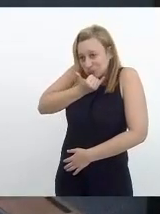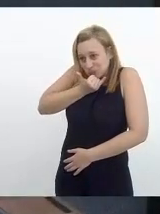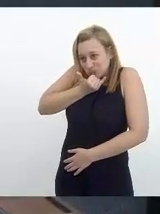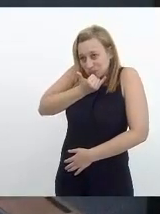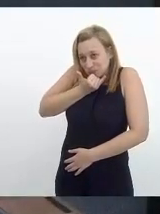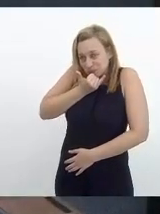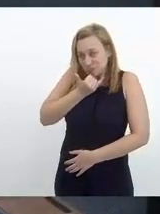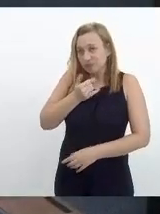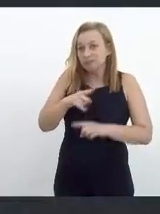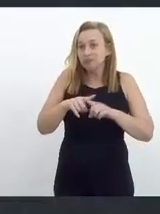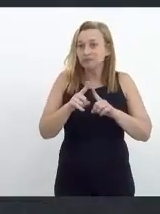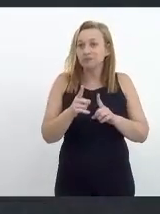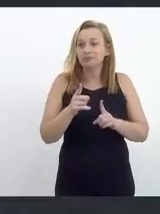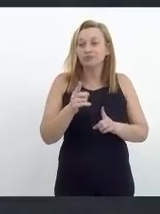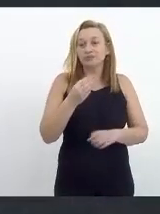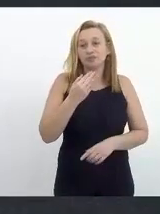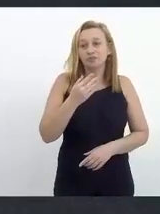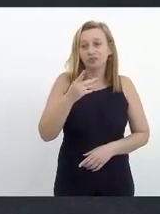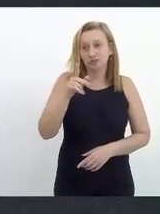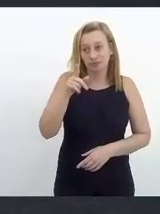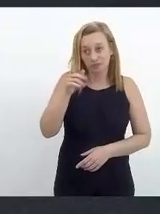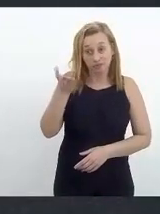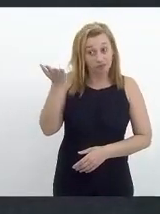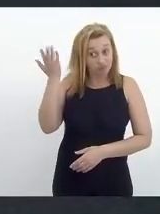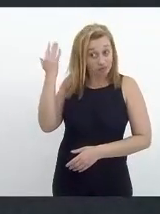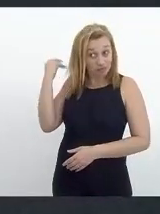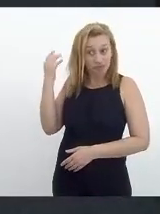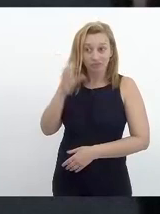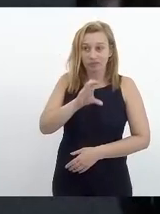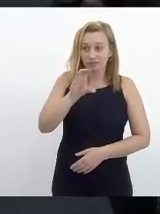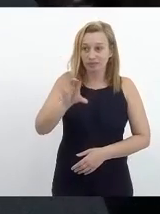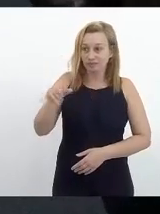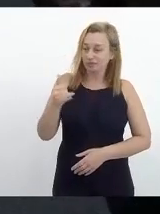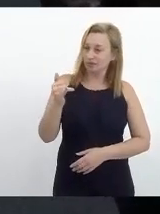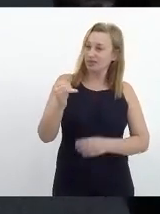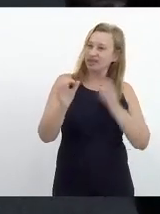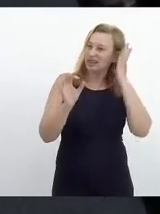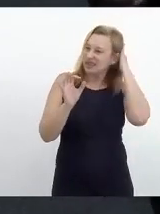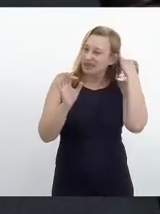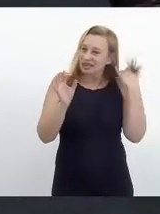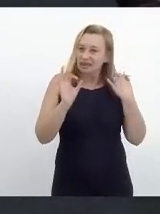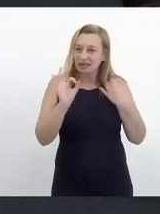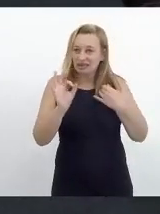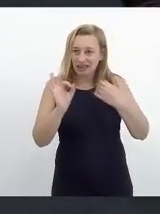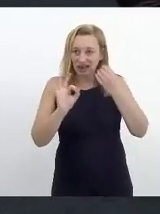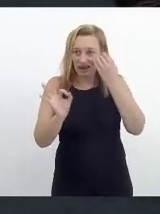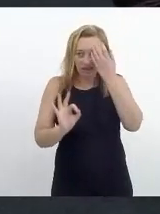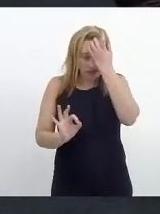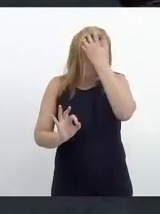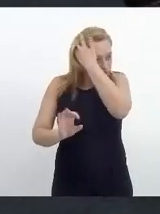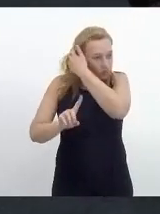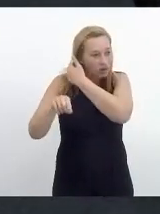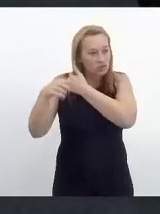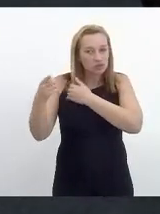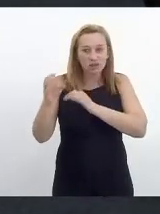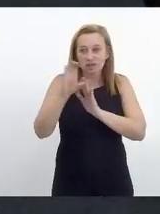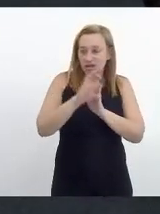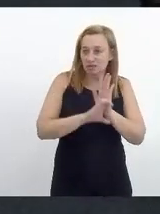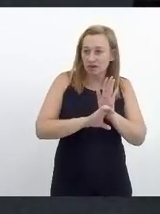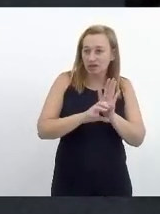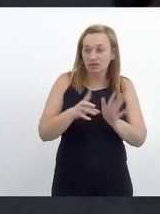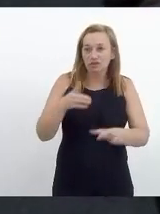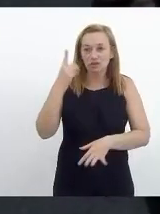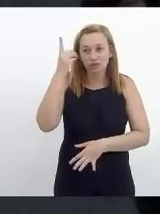o parecer que eu fiz na CCJ, lá atrás, não tinha nada a ver com a emenda dos outros parlamentares. Era igual. Até